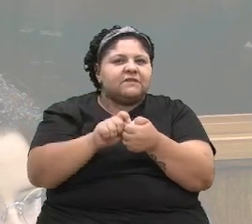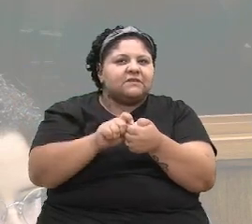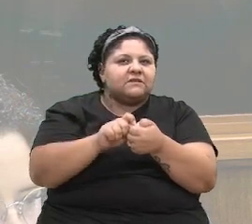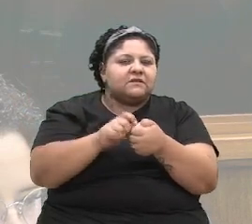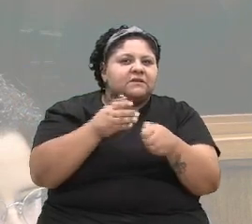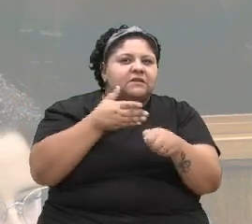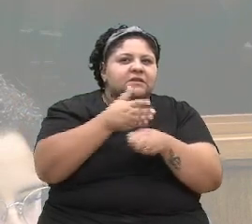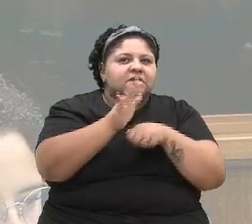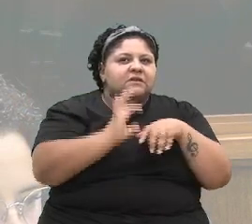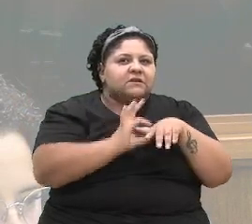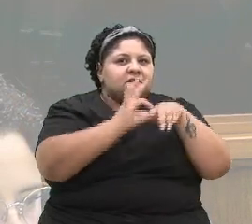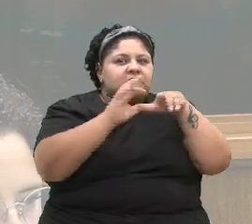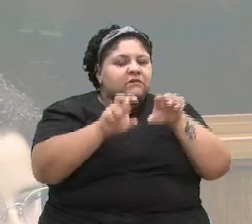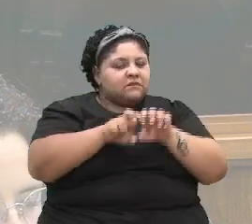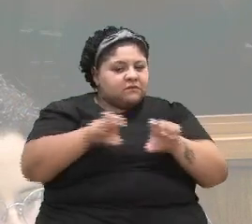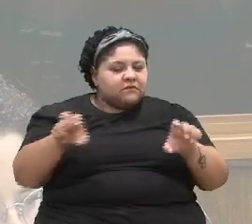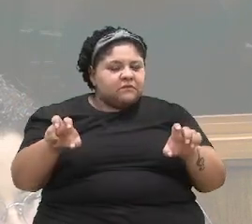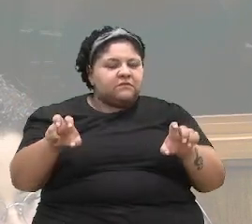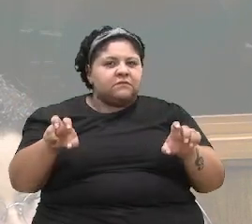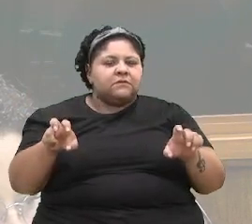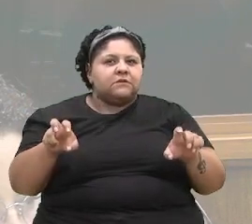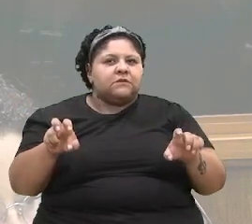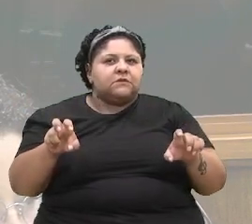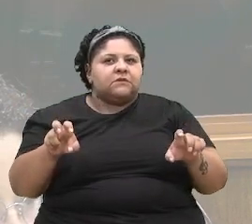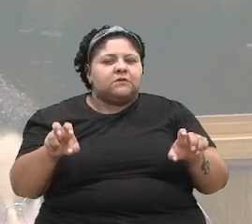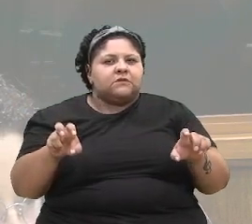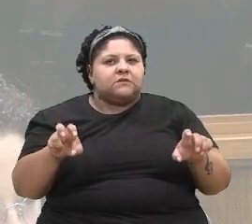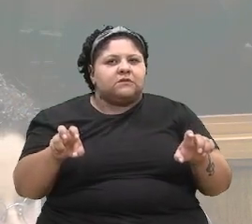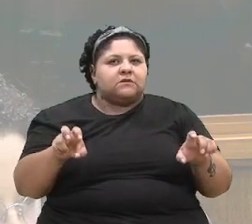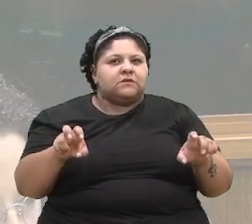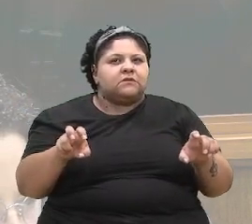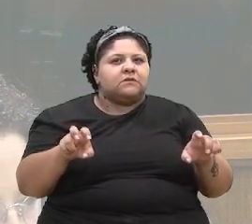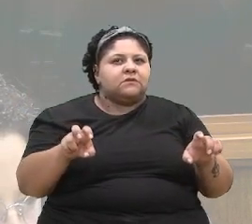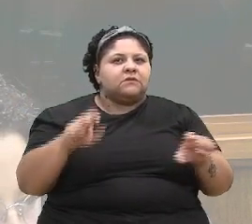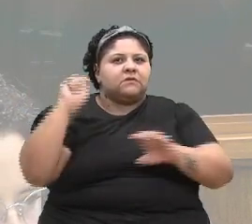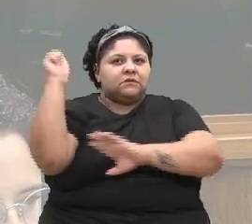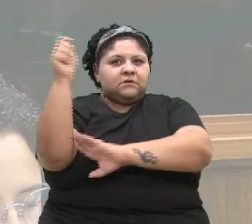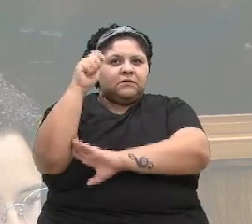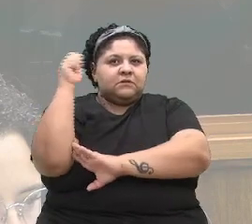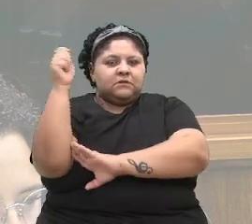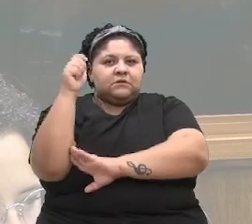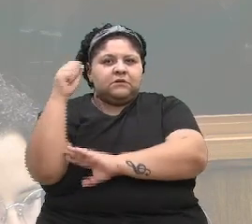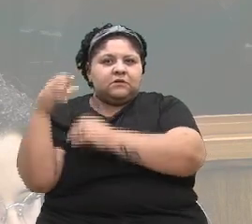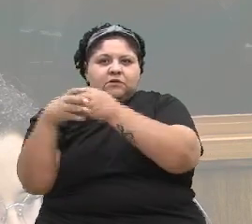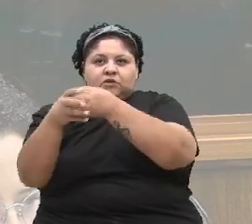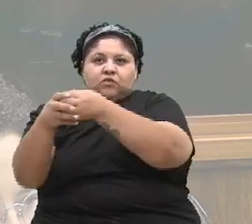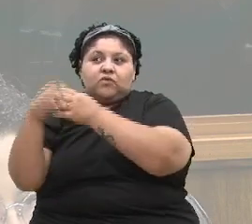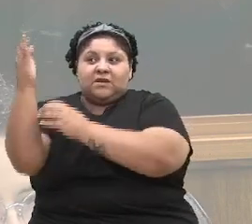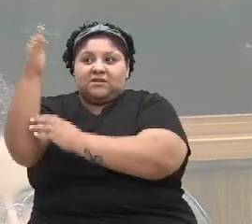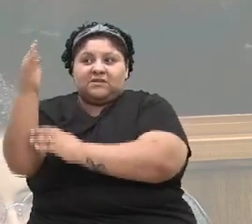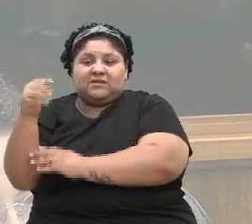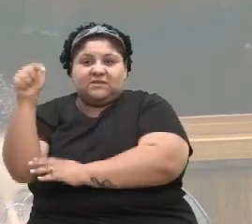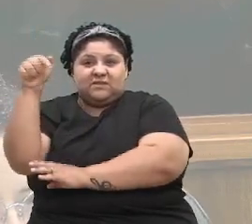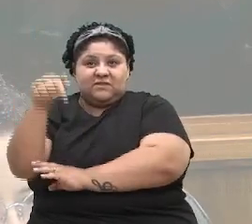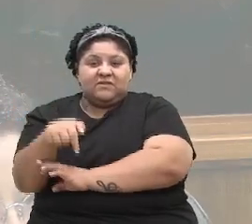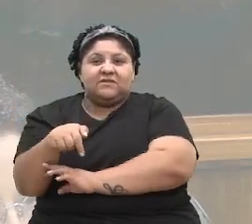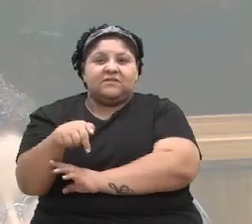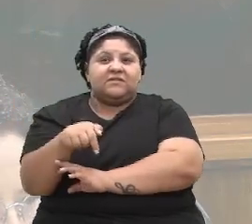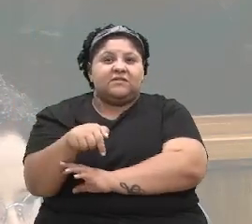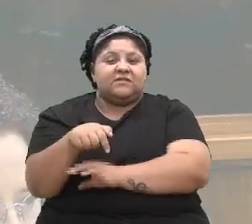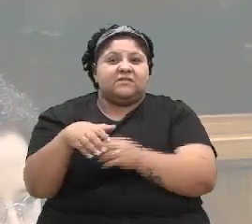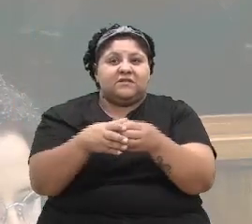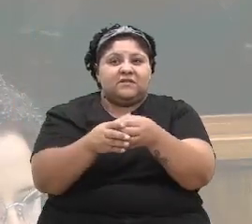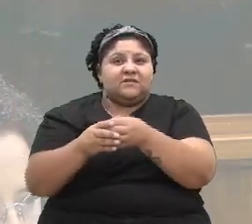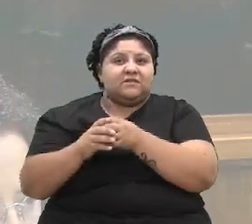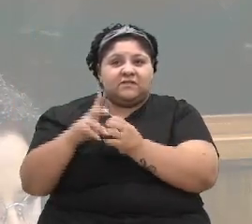O líder de bancada, o líder da bancada gaúcha no Congresso Nacional esse ano é o nosso companheiro de